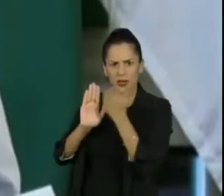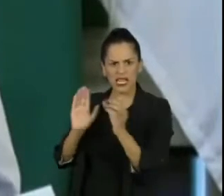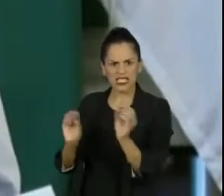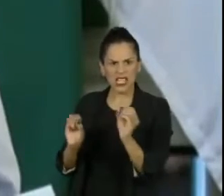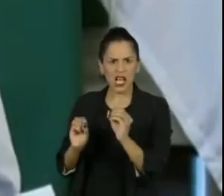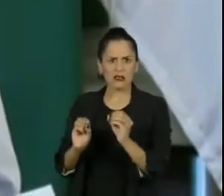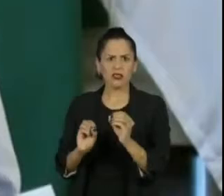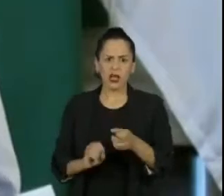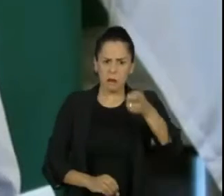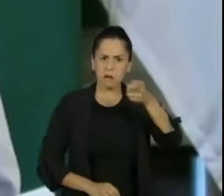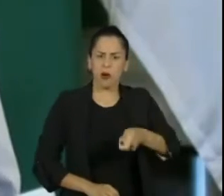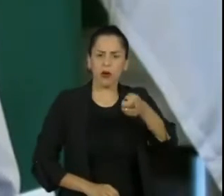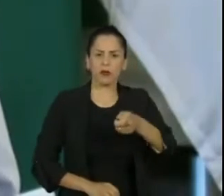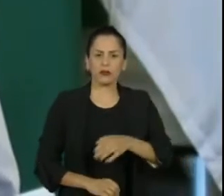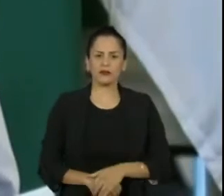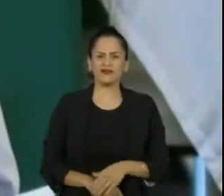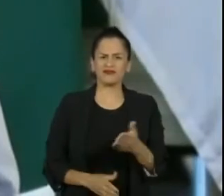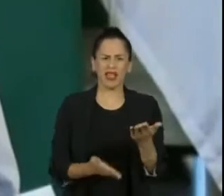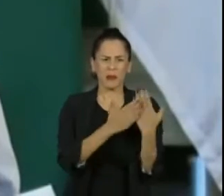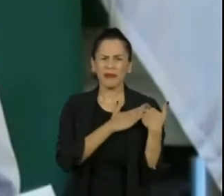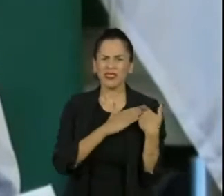A irresponsabilidade,